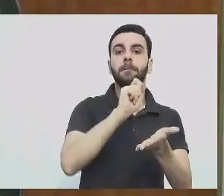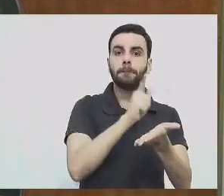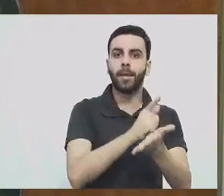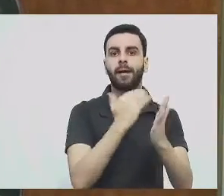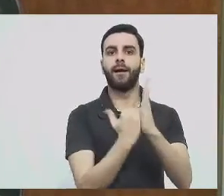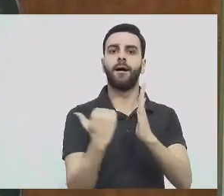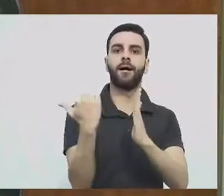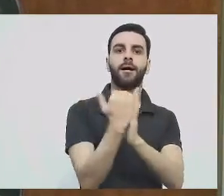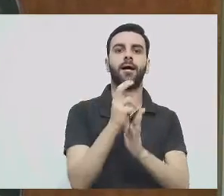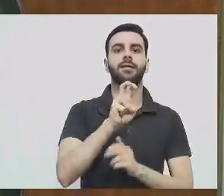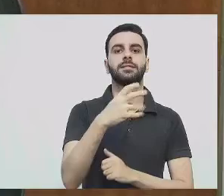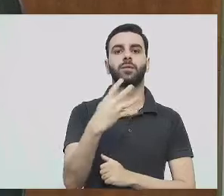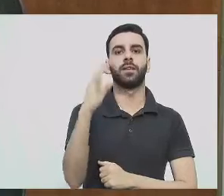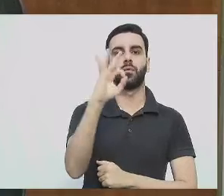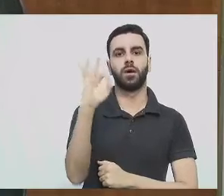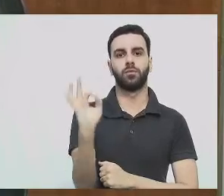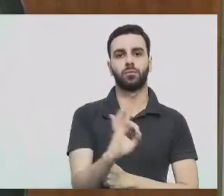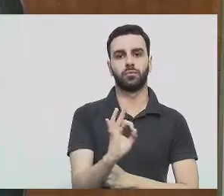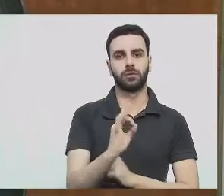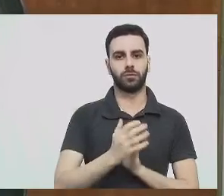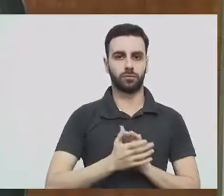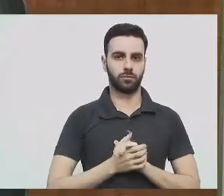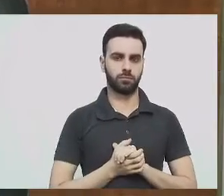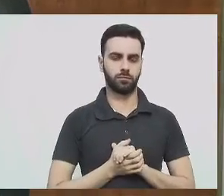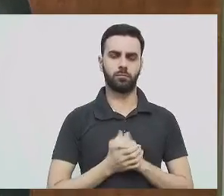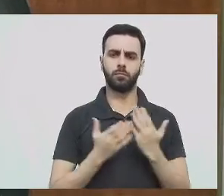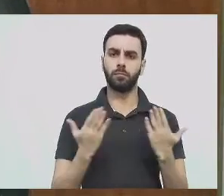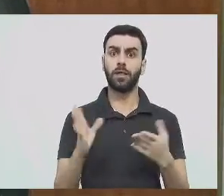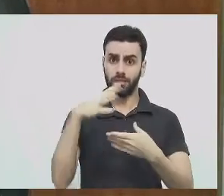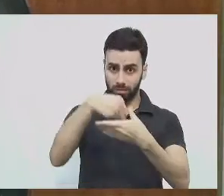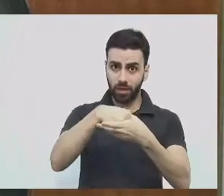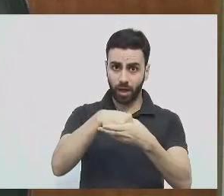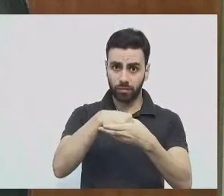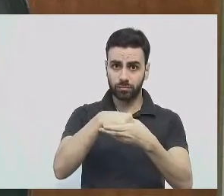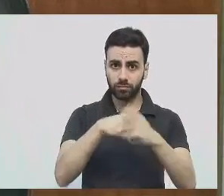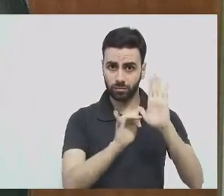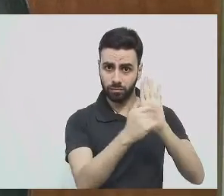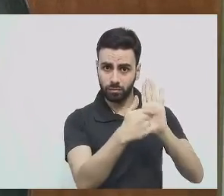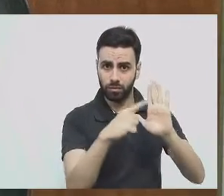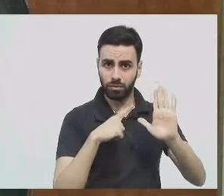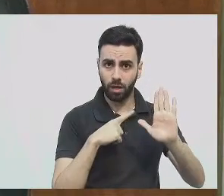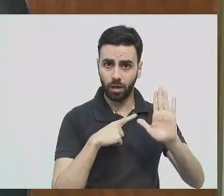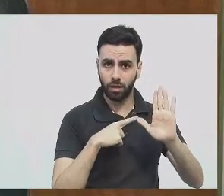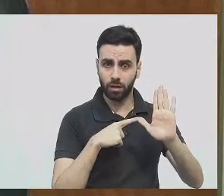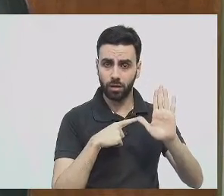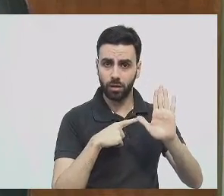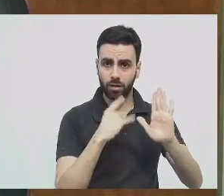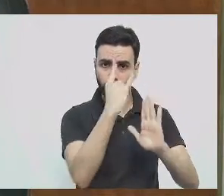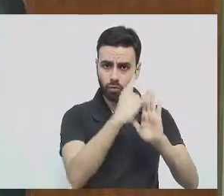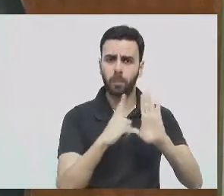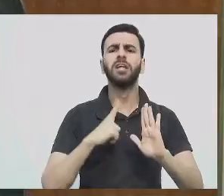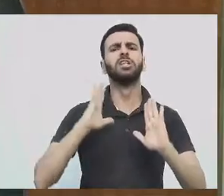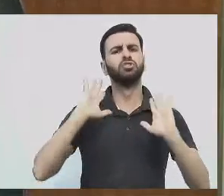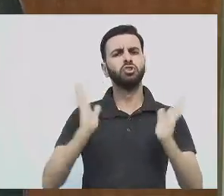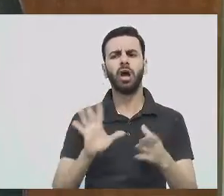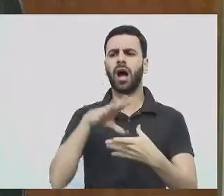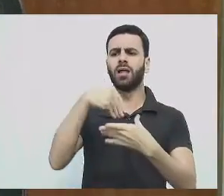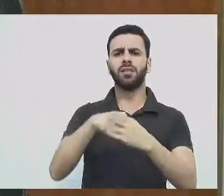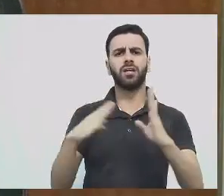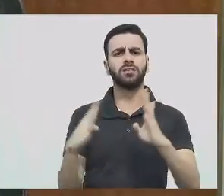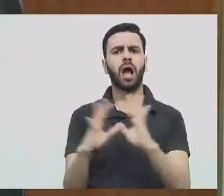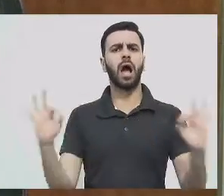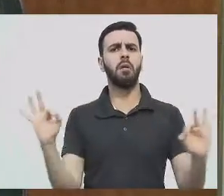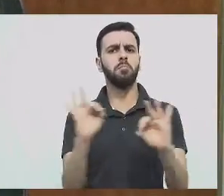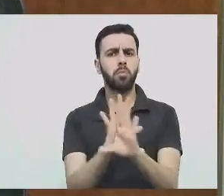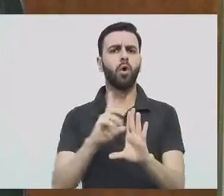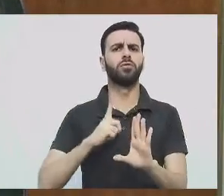custo em 54%. Está no termo de referência. O serviço já existe, ele está sendo prestado, e